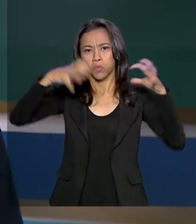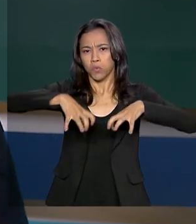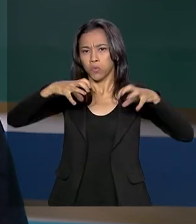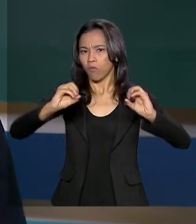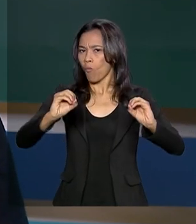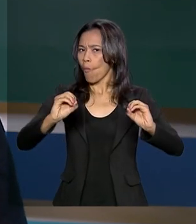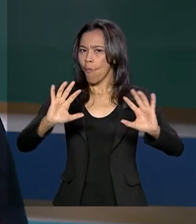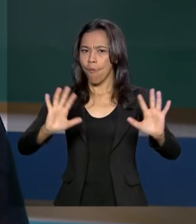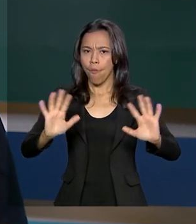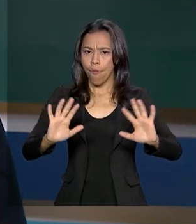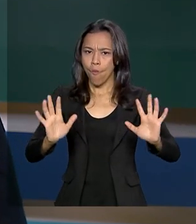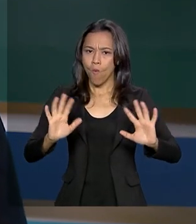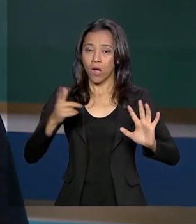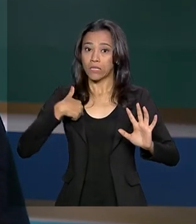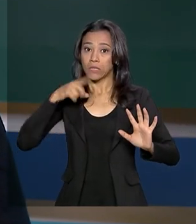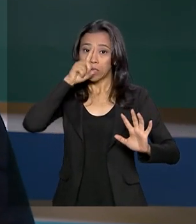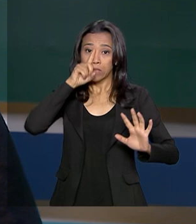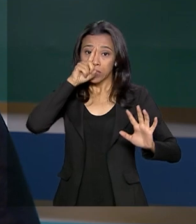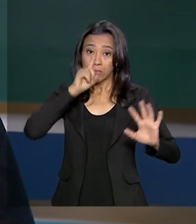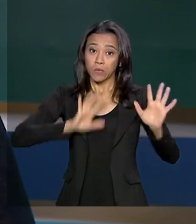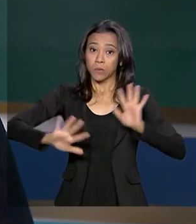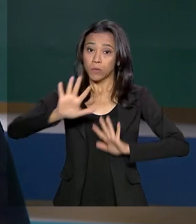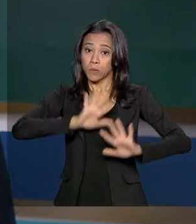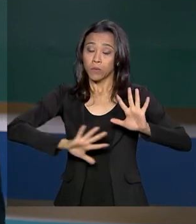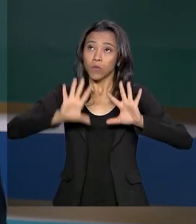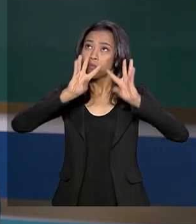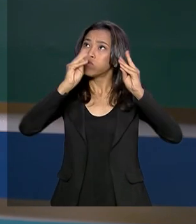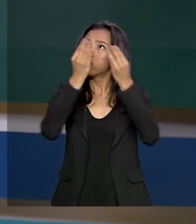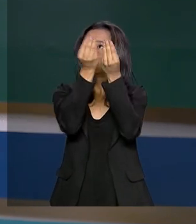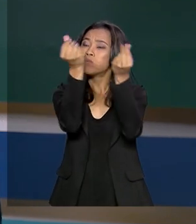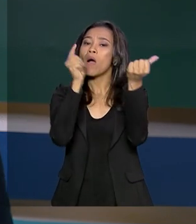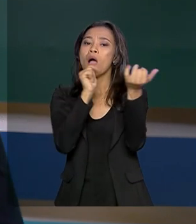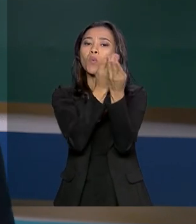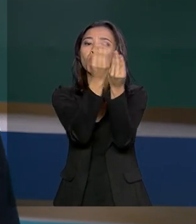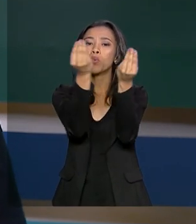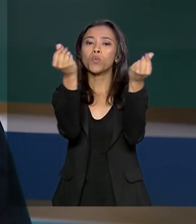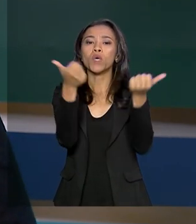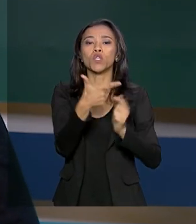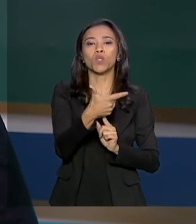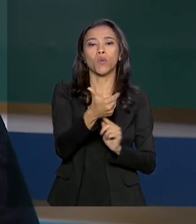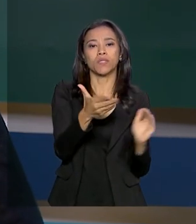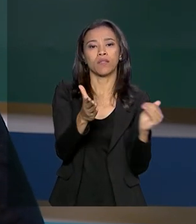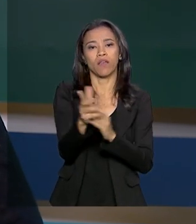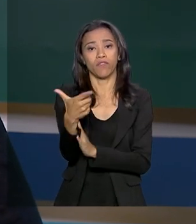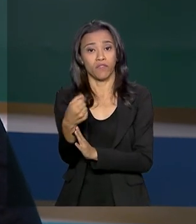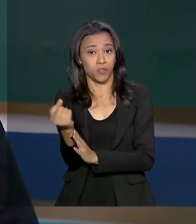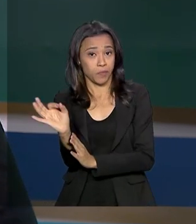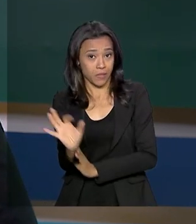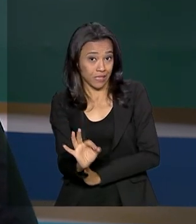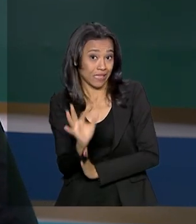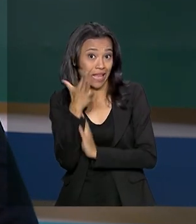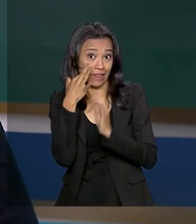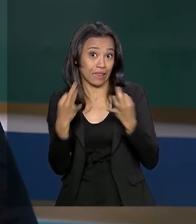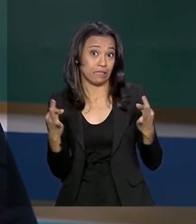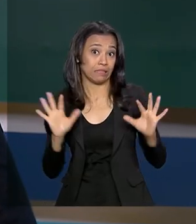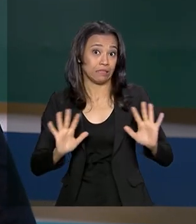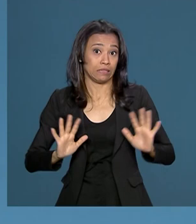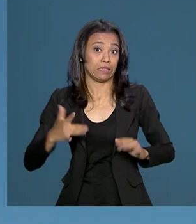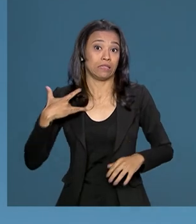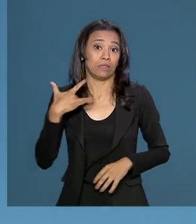declarou estado de alerta laranja, quando a umidade do ar varia entre 12 e 20%. Sinal de alerta para a saúde.